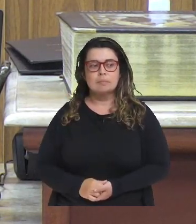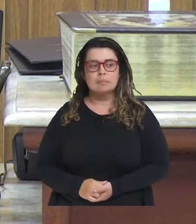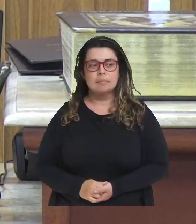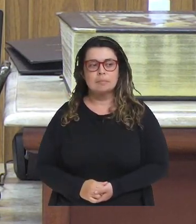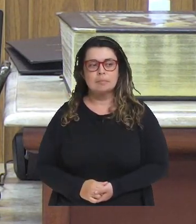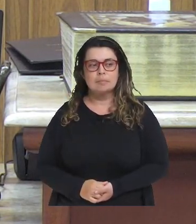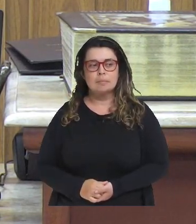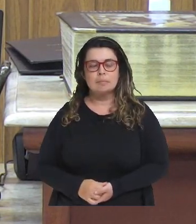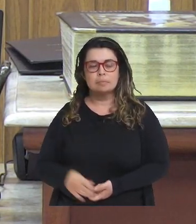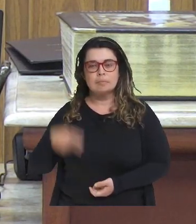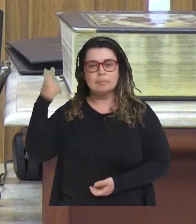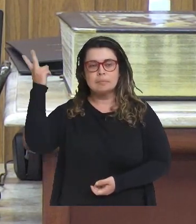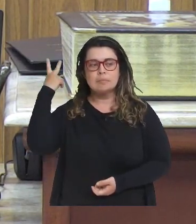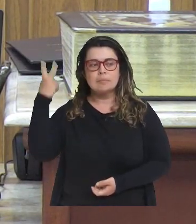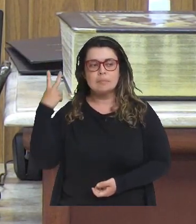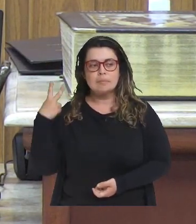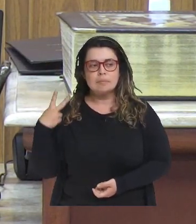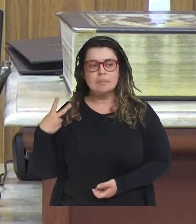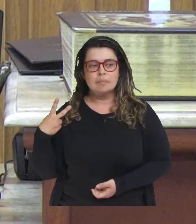E Viviane Delmas.